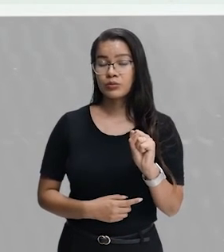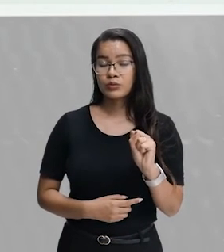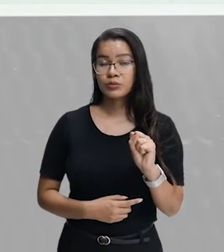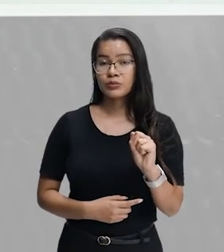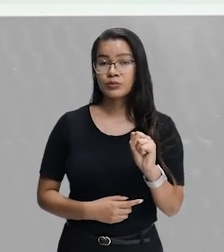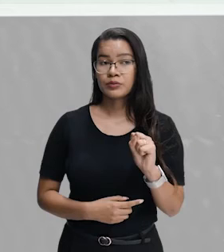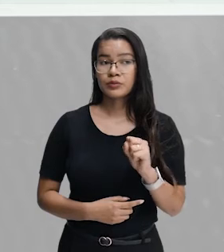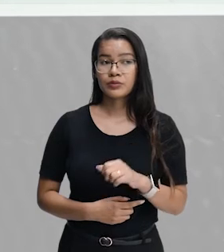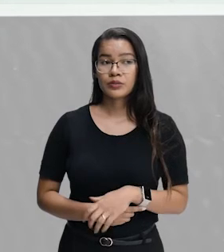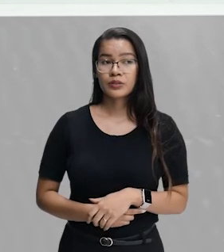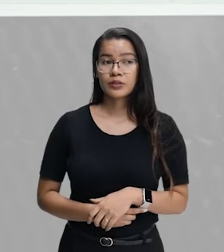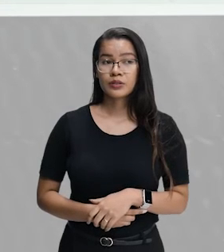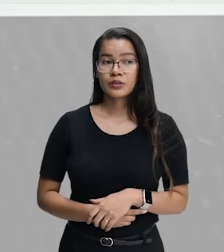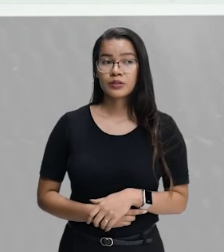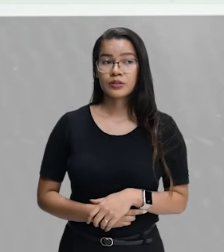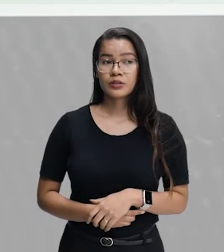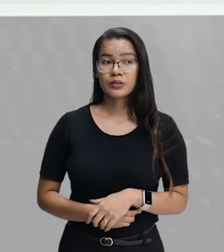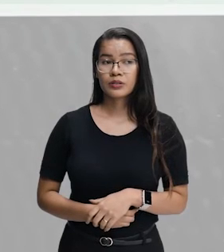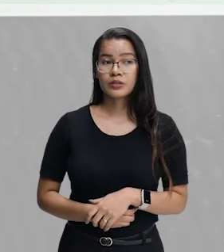138